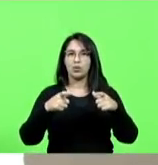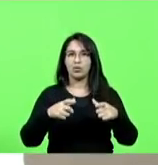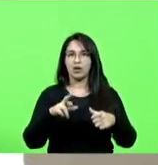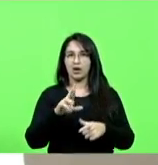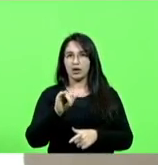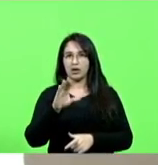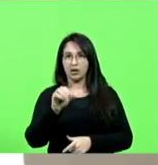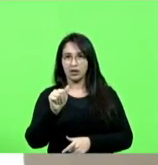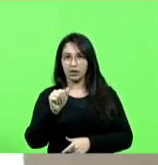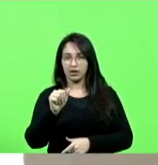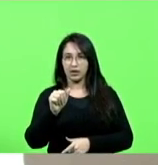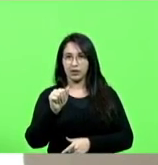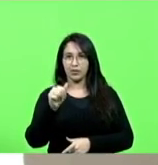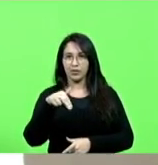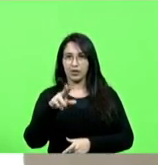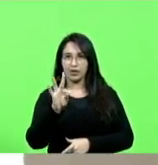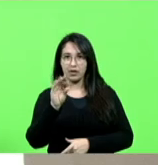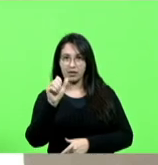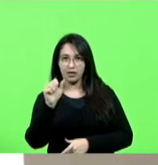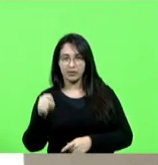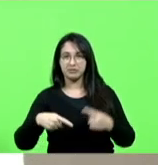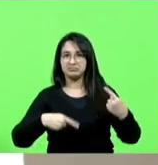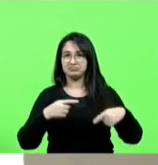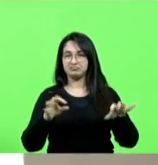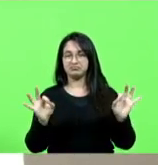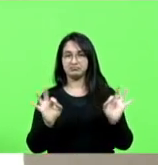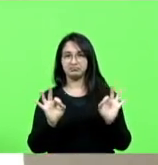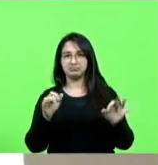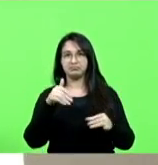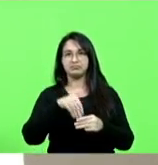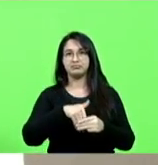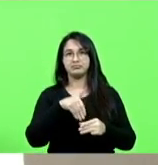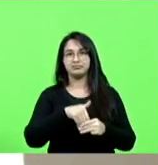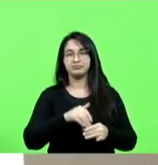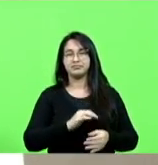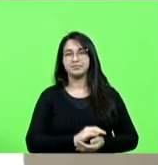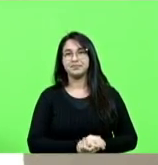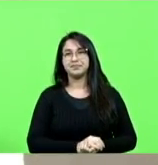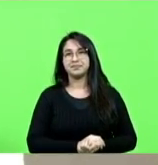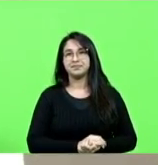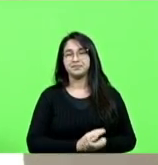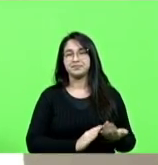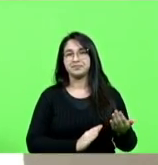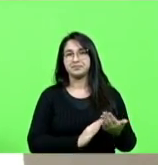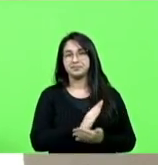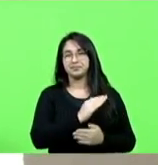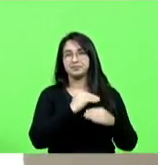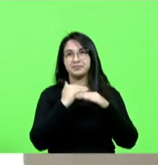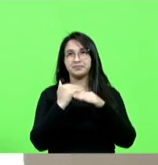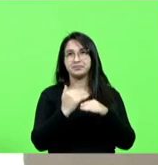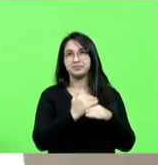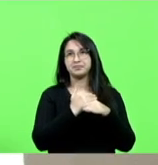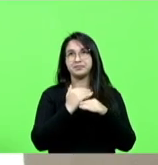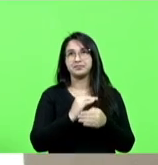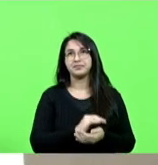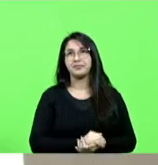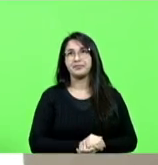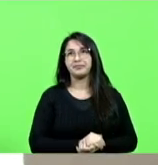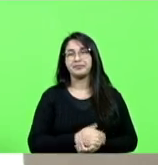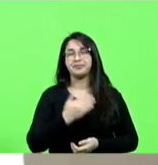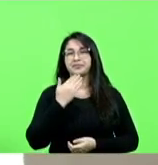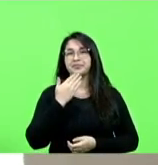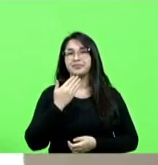discussão. Não havendo quem queira discutir em votação. Deputados que aprovam permaneçam como se encontra. Aprovado por unanimidade.